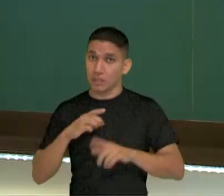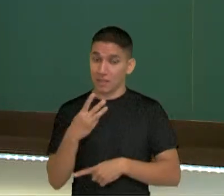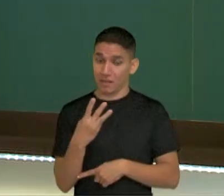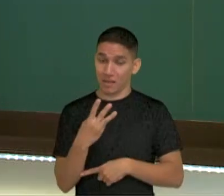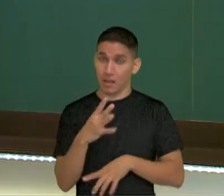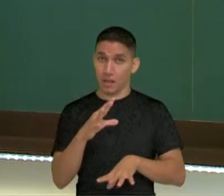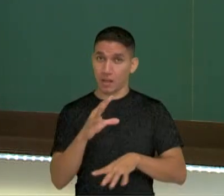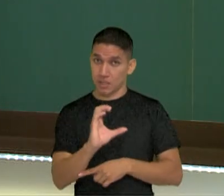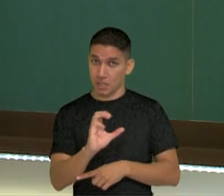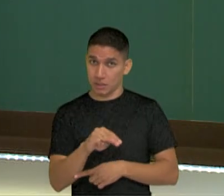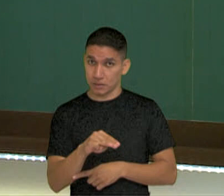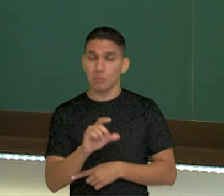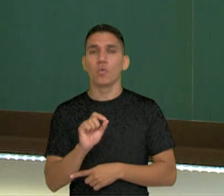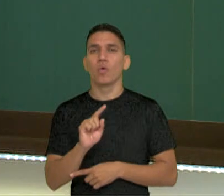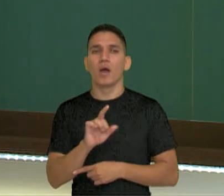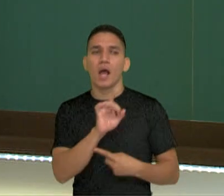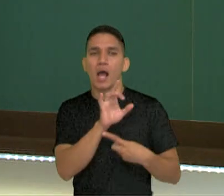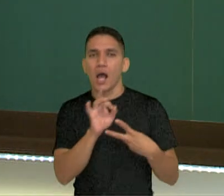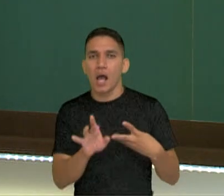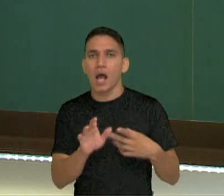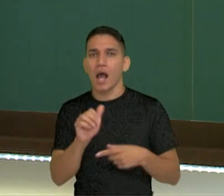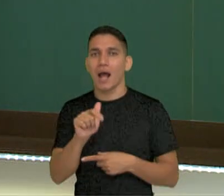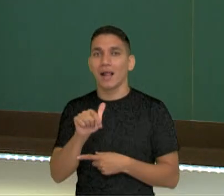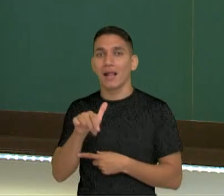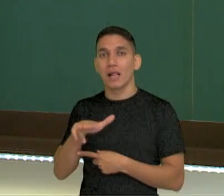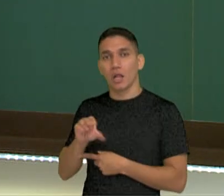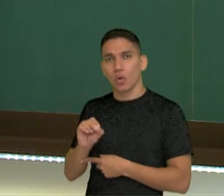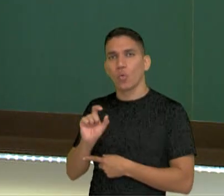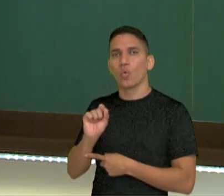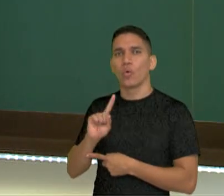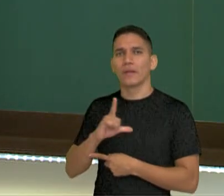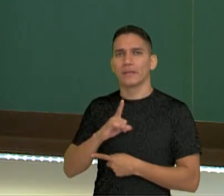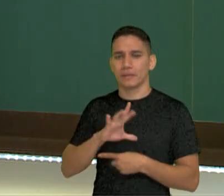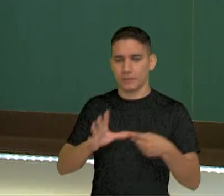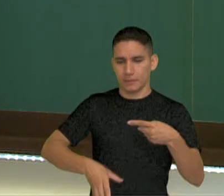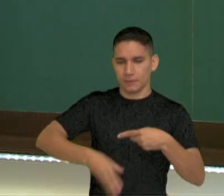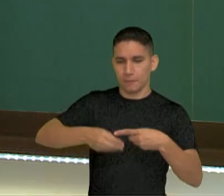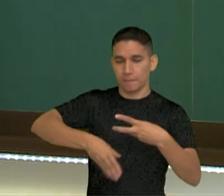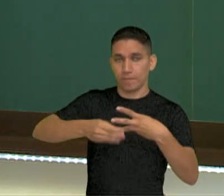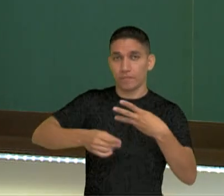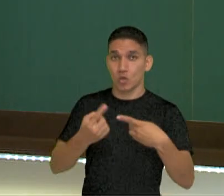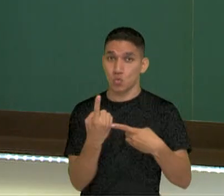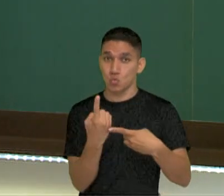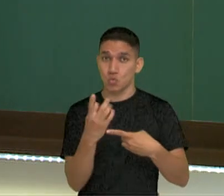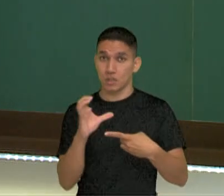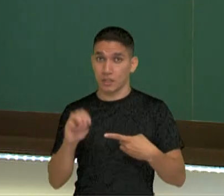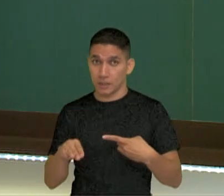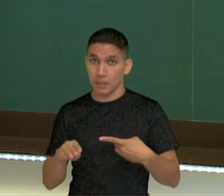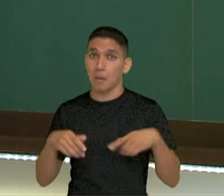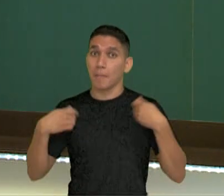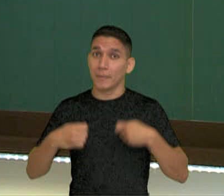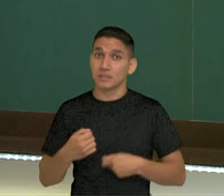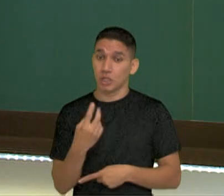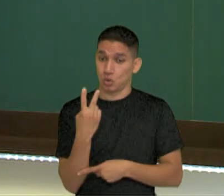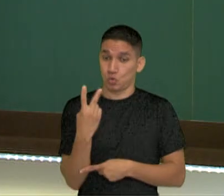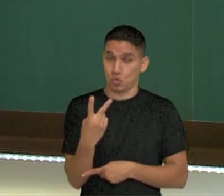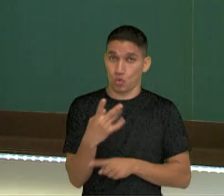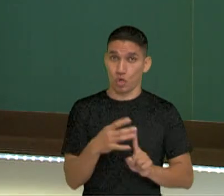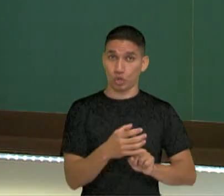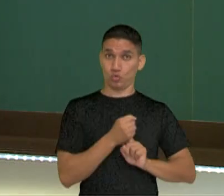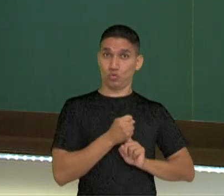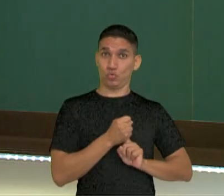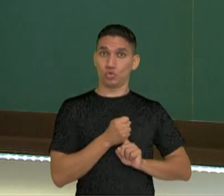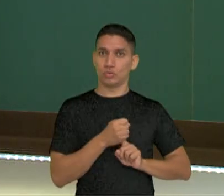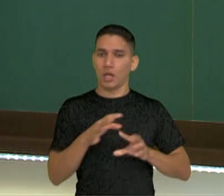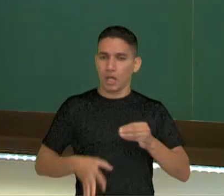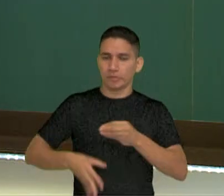centímetros. Cada alelo dominante contribui com 1 centímetro. Ou seja, eu tenho que ter 2 alelos dominantes para somar com os